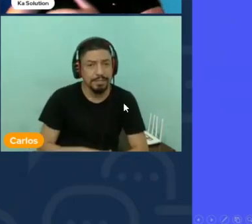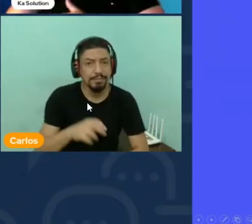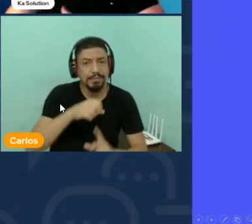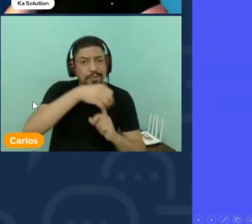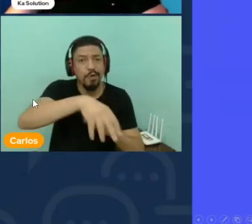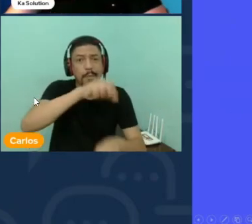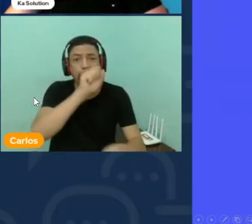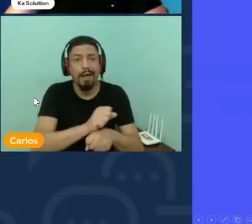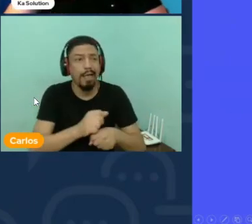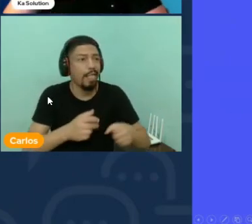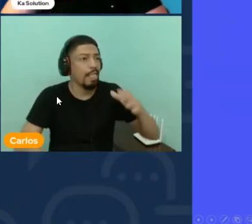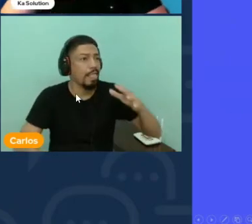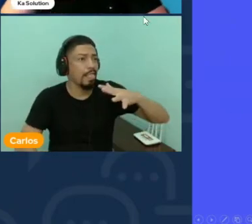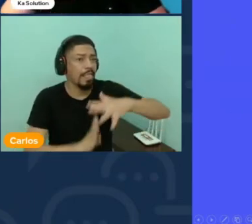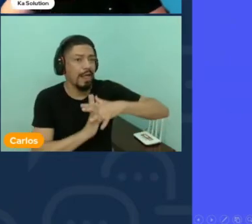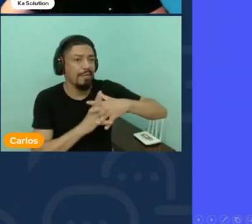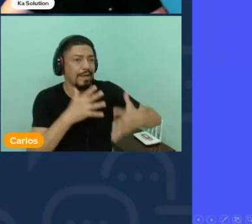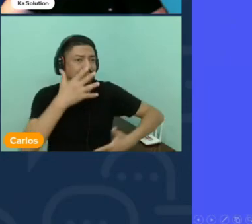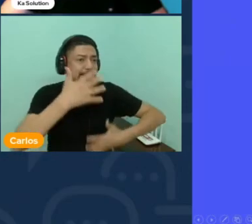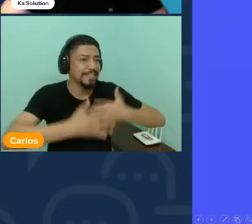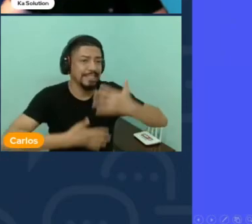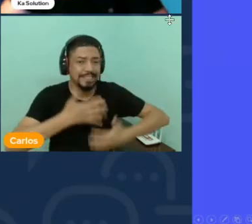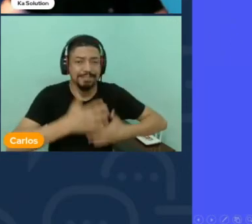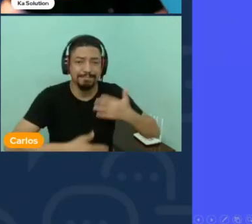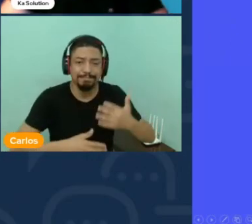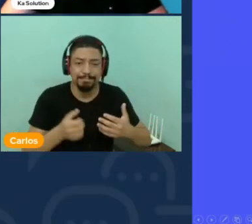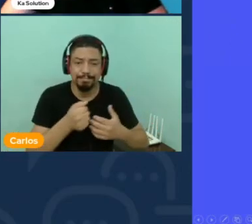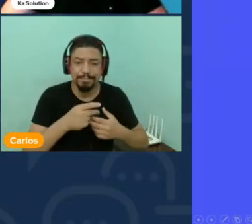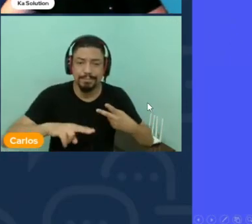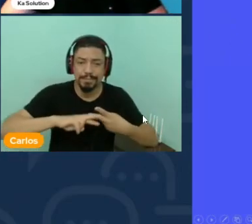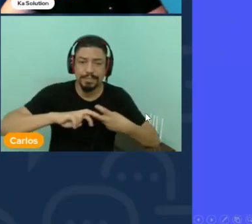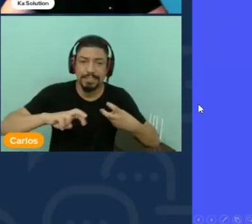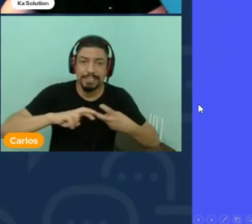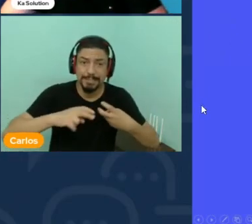pare, que a minha aplicação deixe de funcionar.